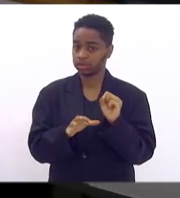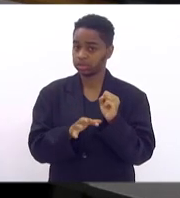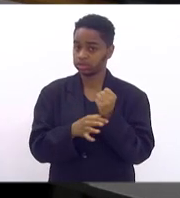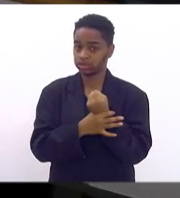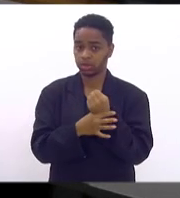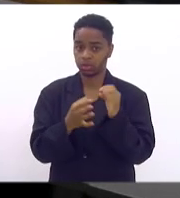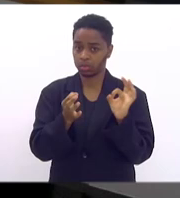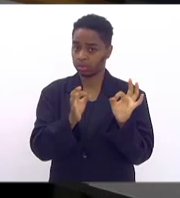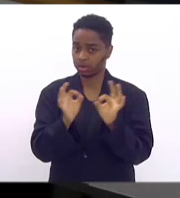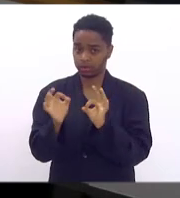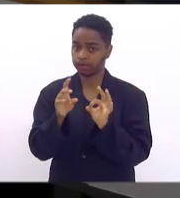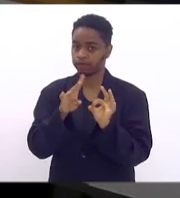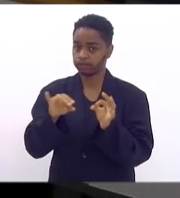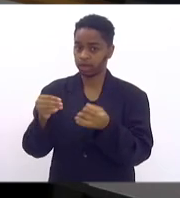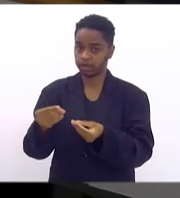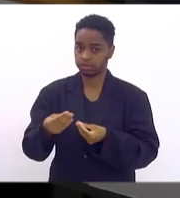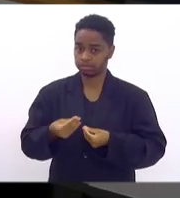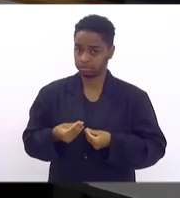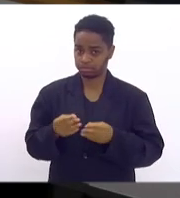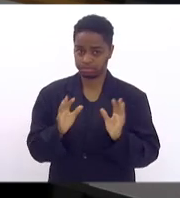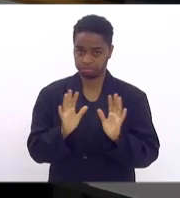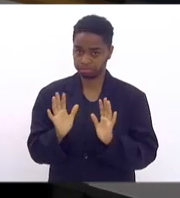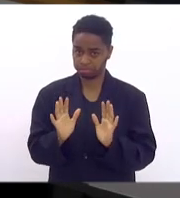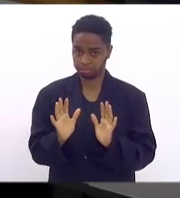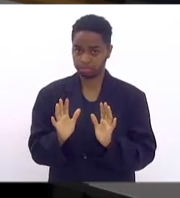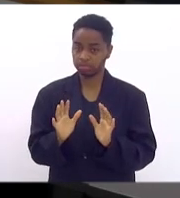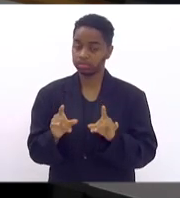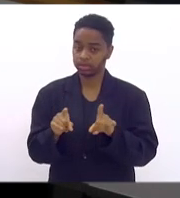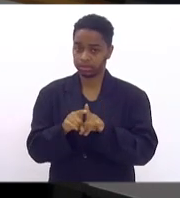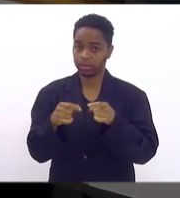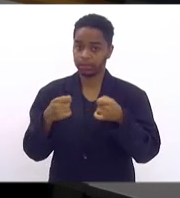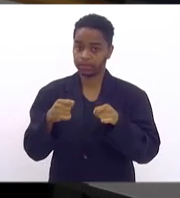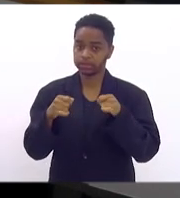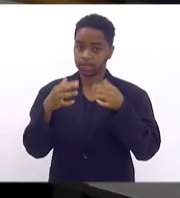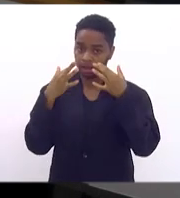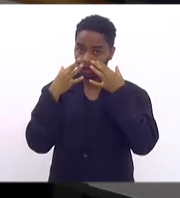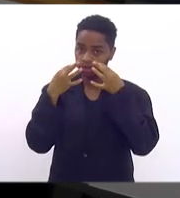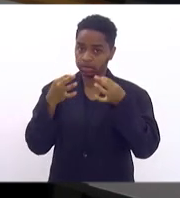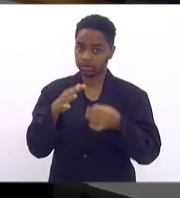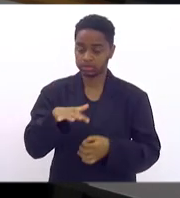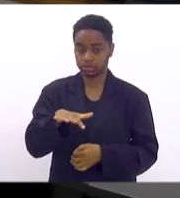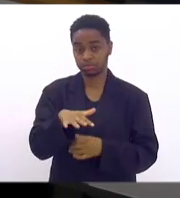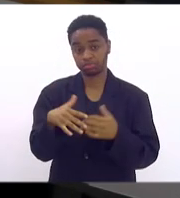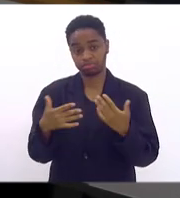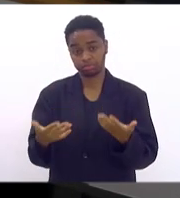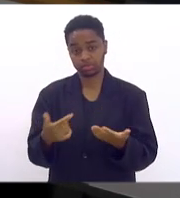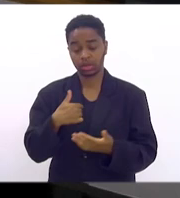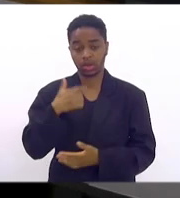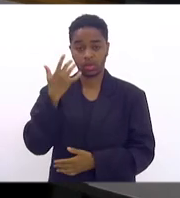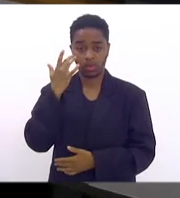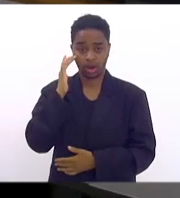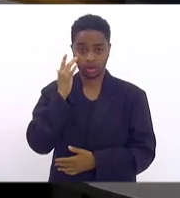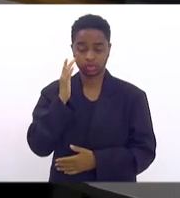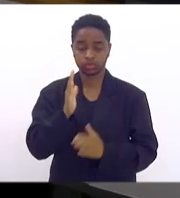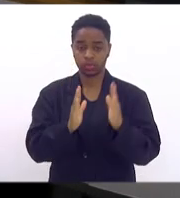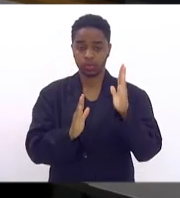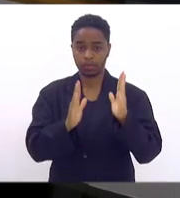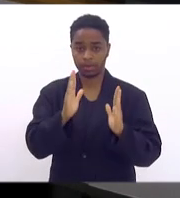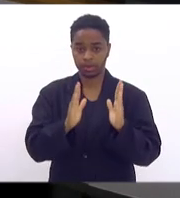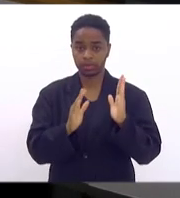eles irão encaminhar, e eu chamo atenção para esse fato, eu acho, então, que o prazo precisa